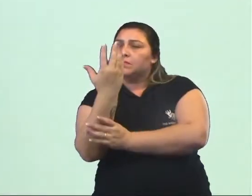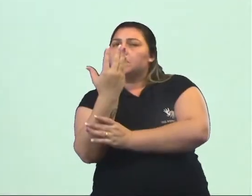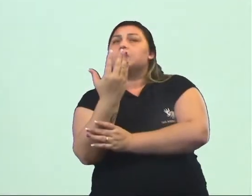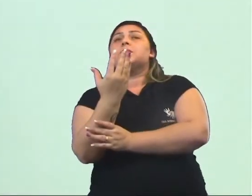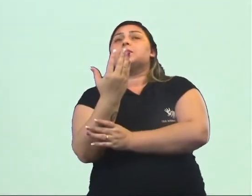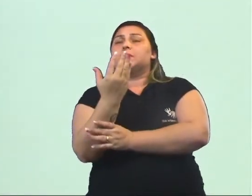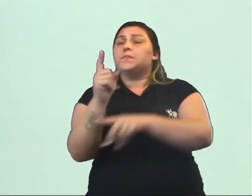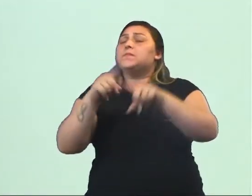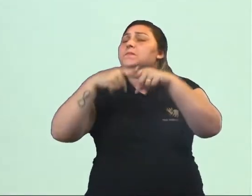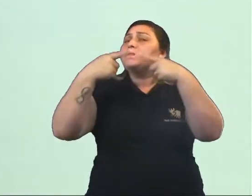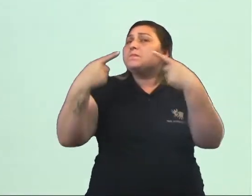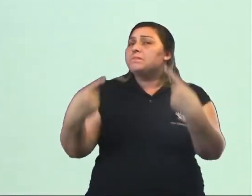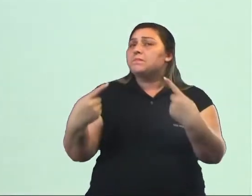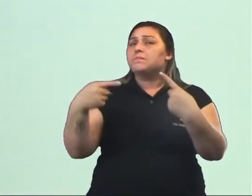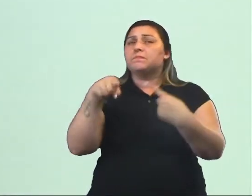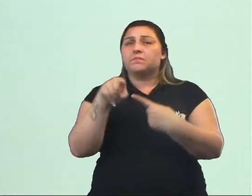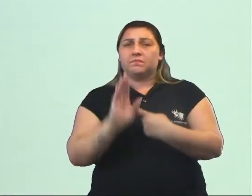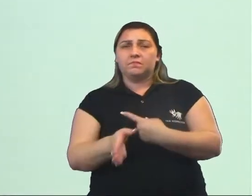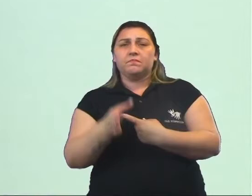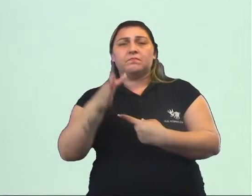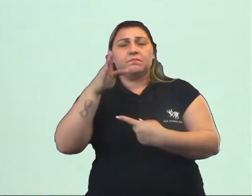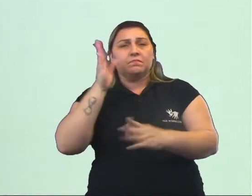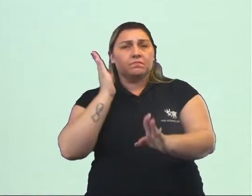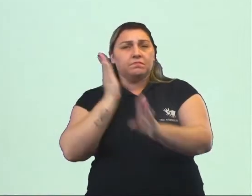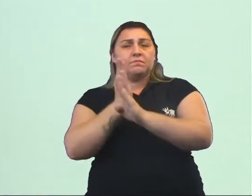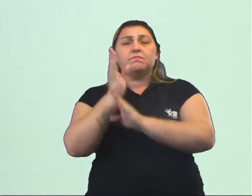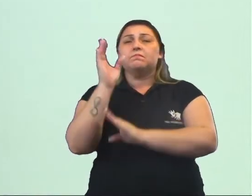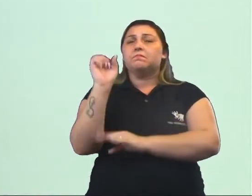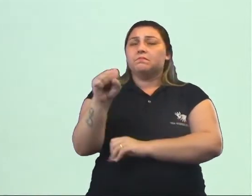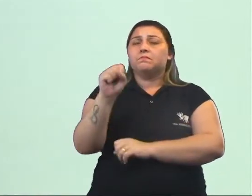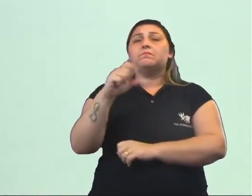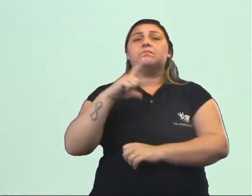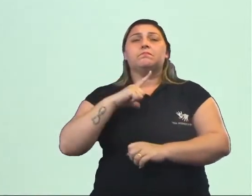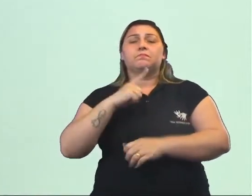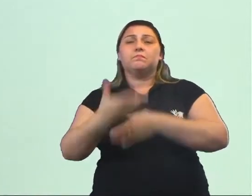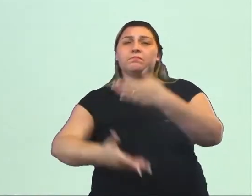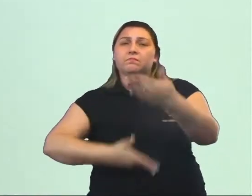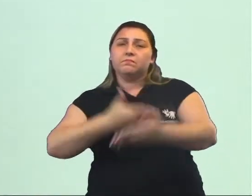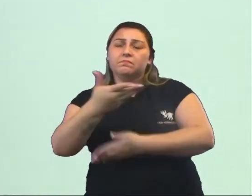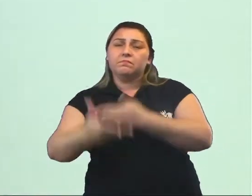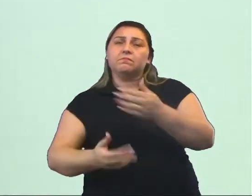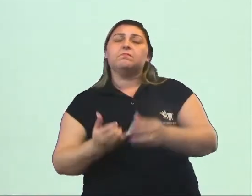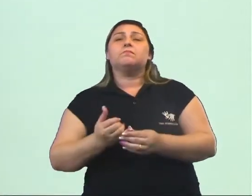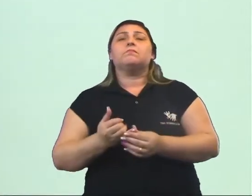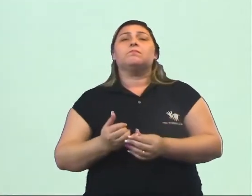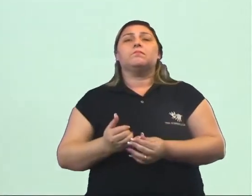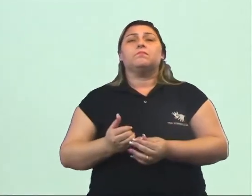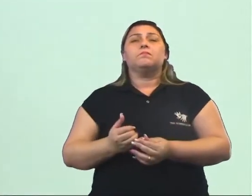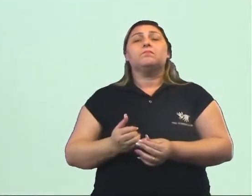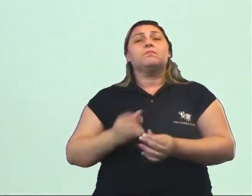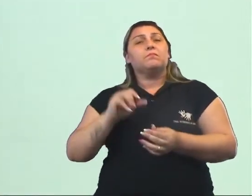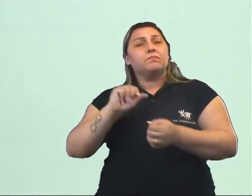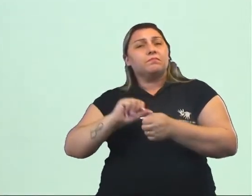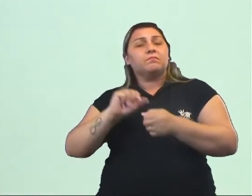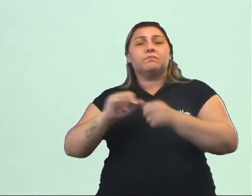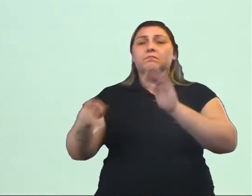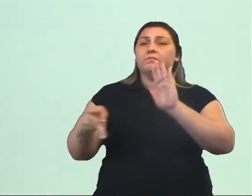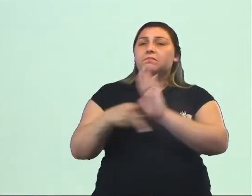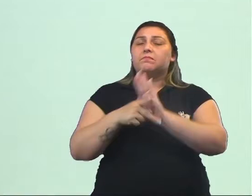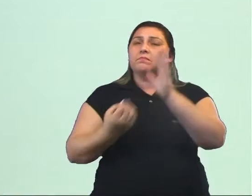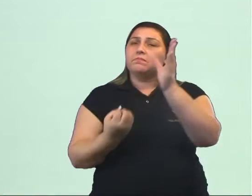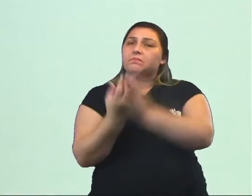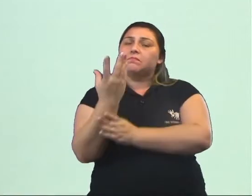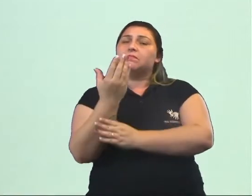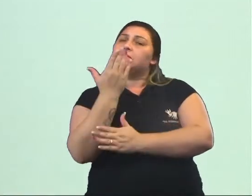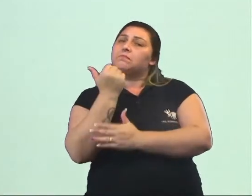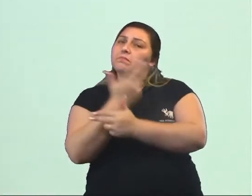deles. Mas, turma, nós já descobrimos que sim, que há uma relação, que esses micro-organismos fazem parte da